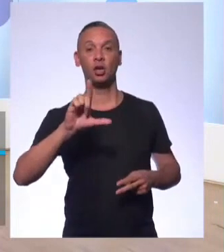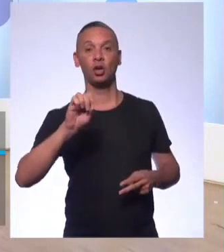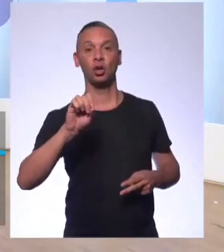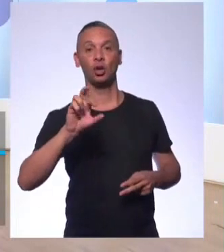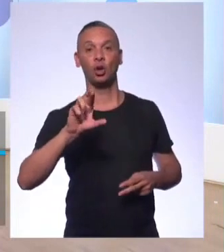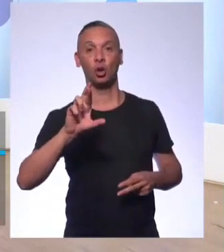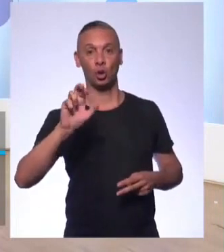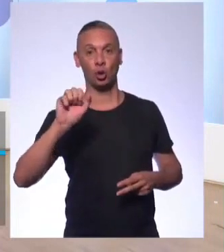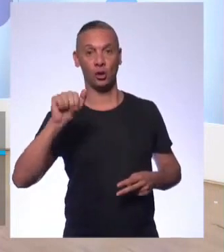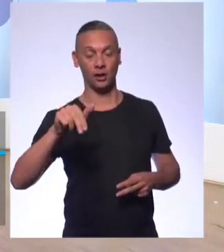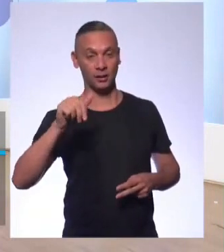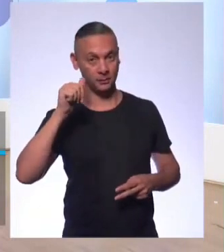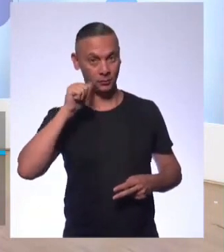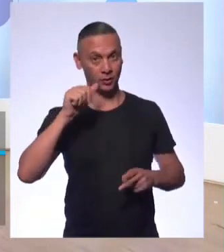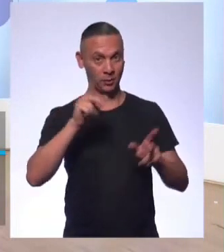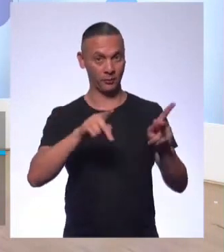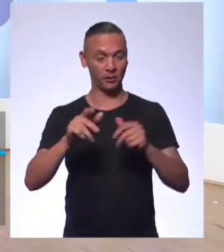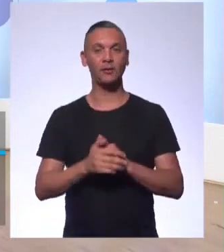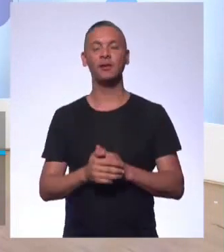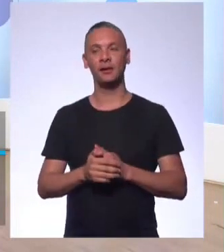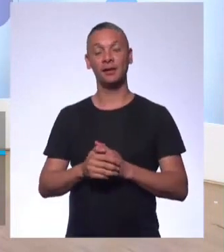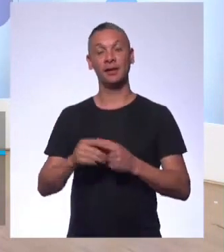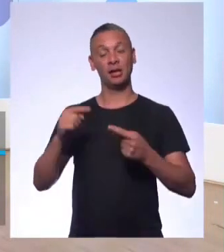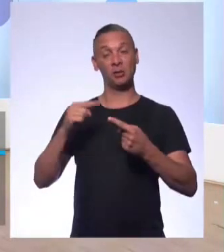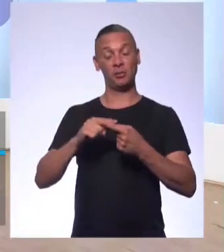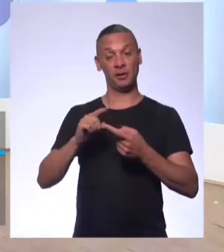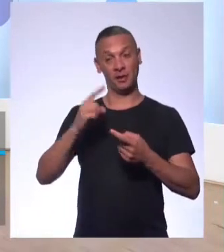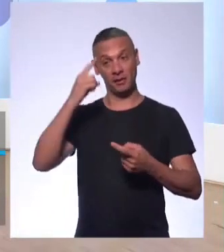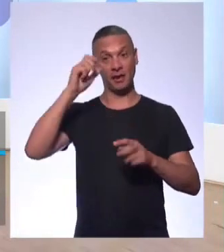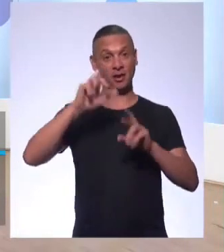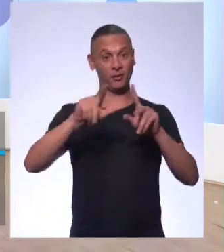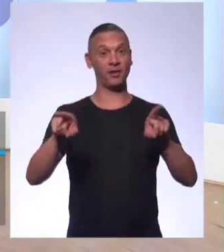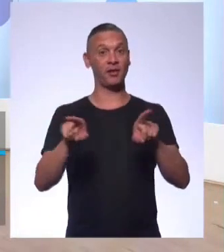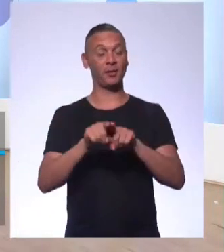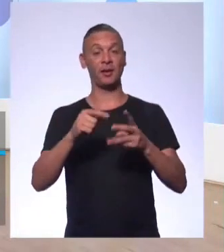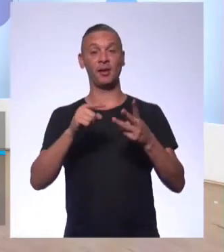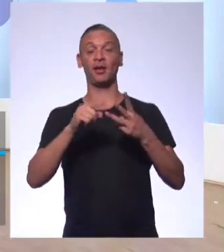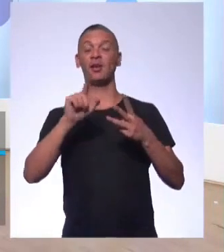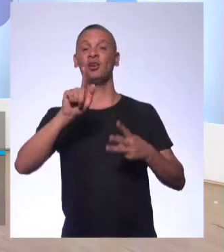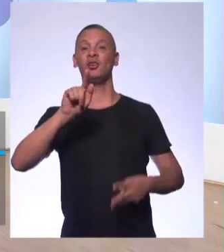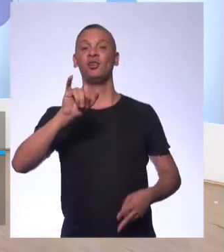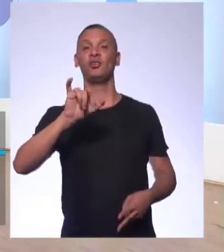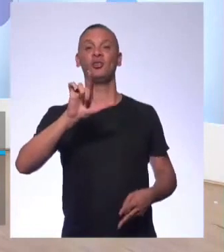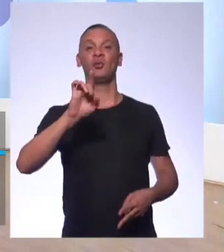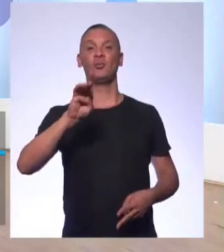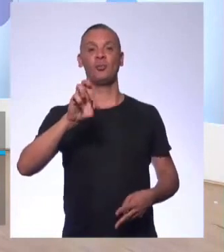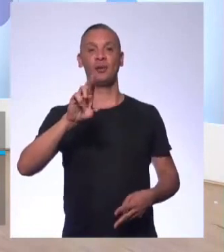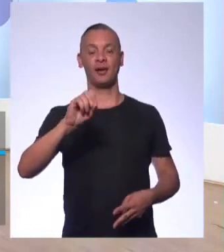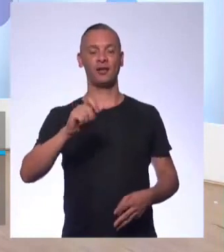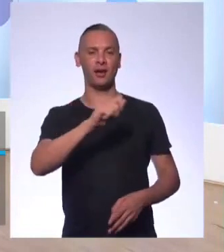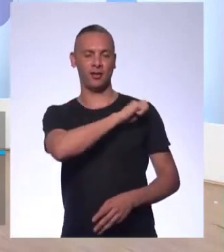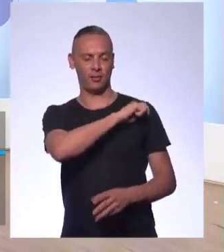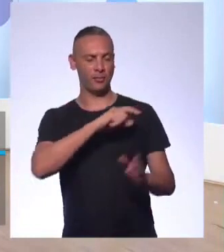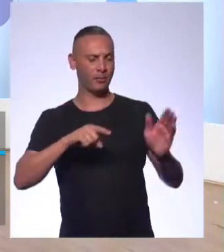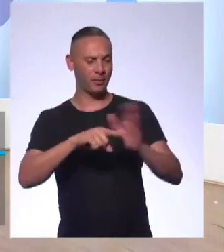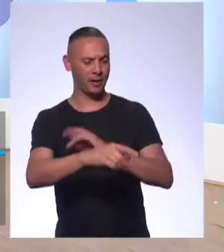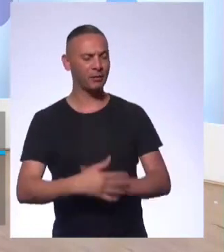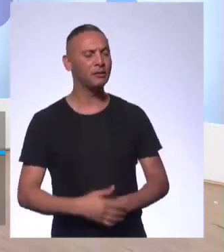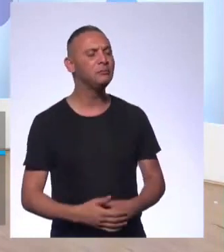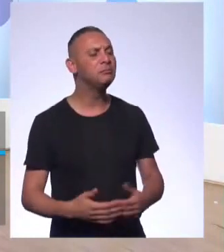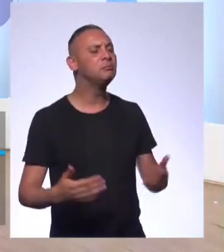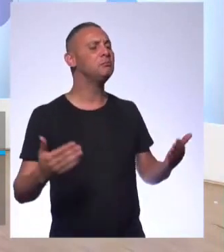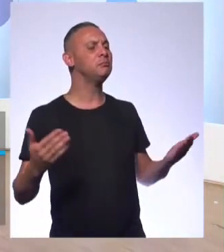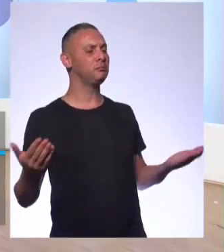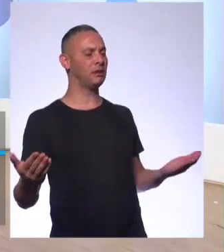esqueci, é professora, meu Deus, Sim. desculpa. É um contraponto, e eu vou ler a do Gilberto, claro, né? Gilberto O tá aluno, ele ativo na pergunta sala assim, hoje. o Gilberto, e aí,